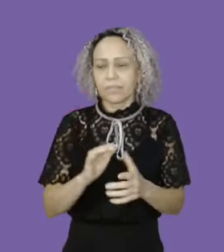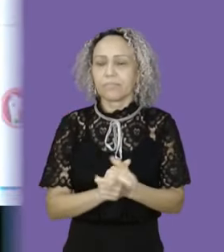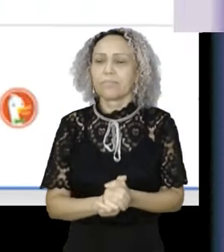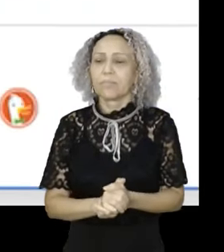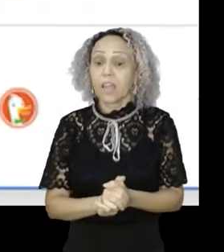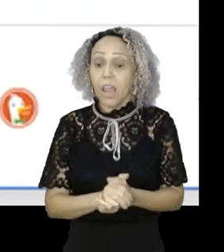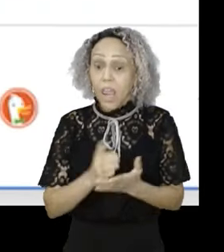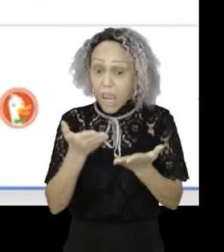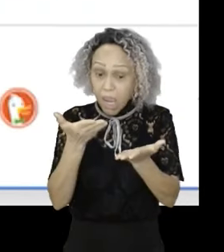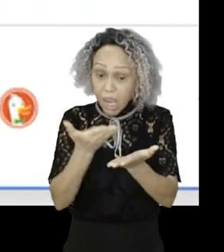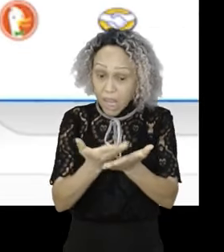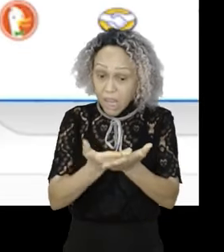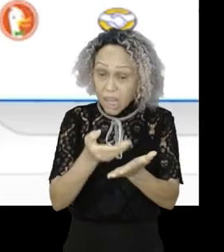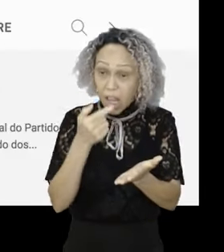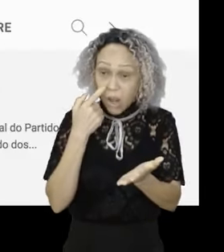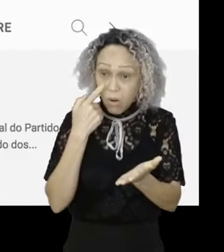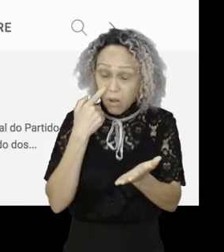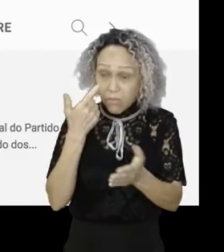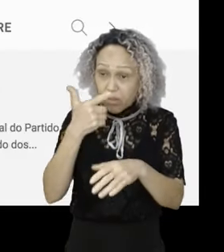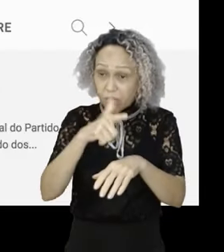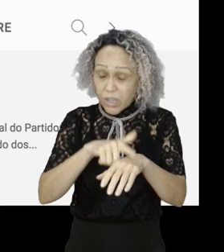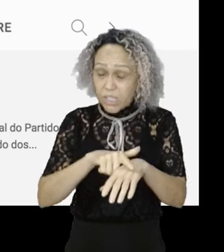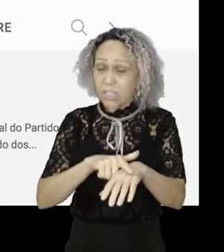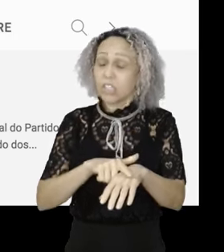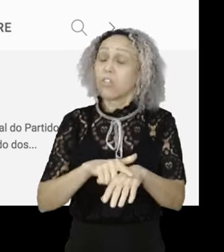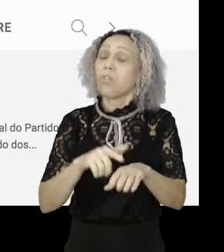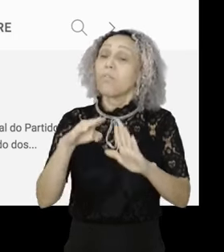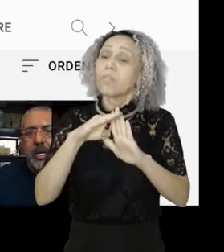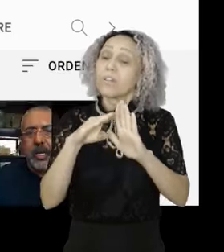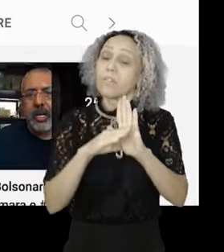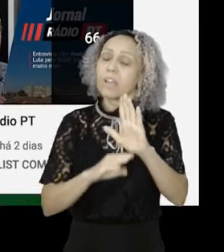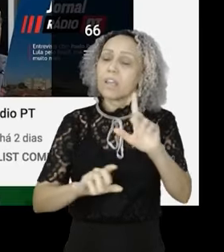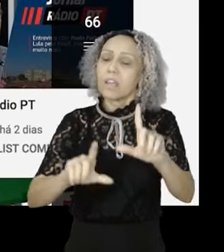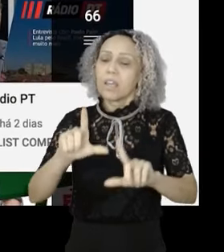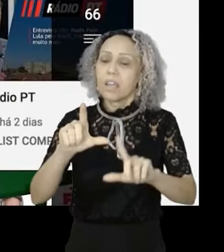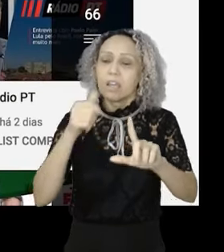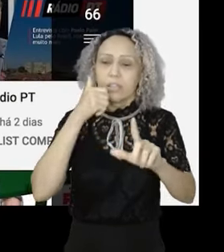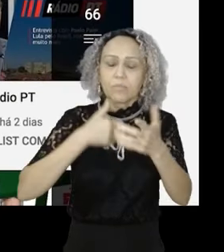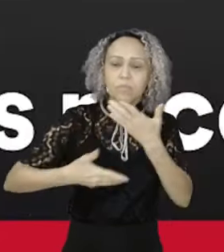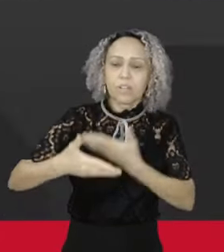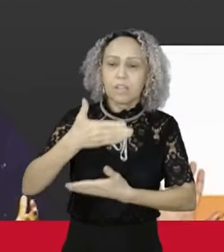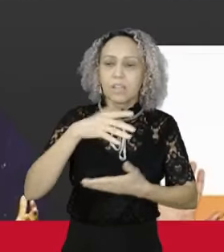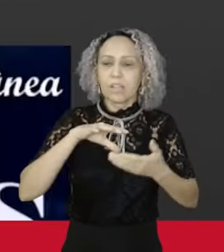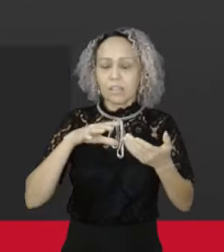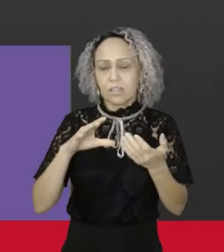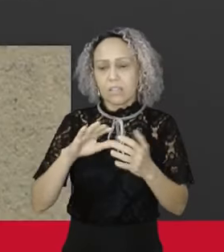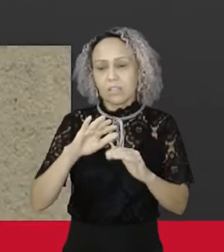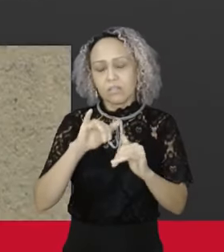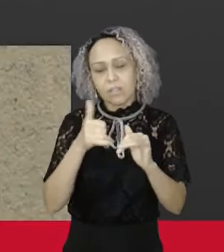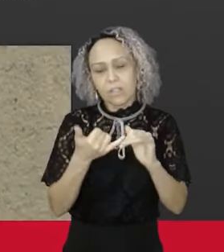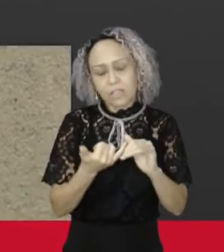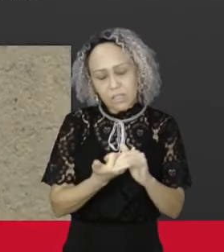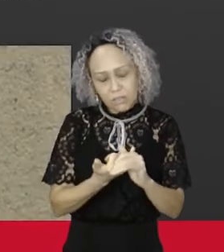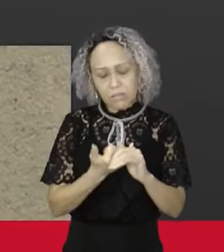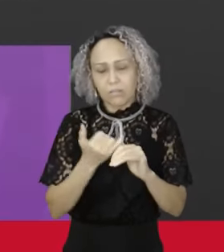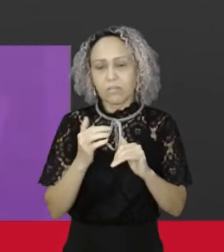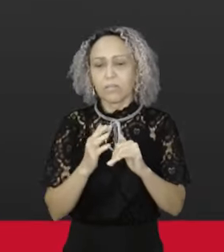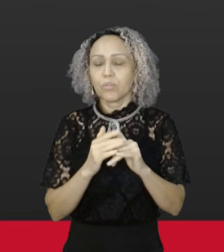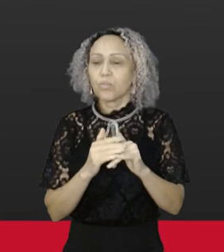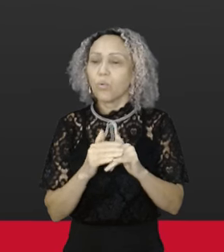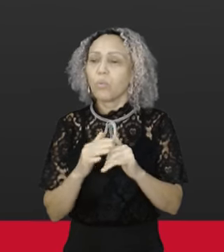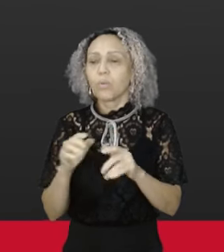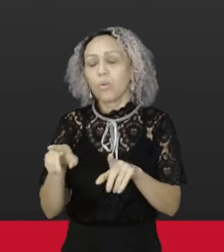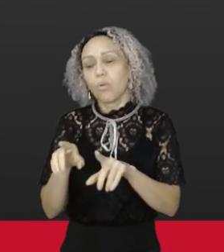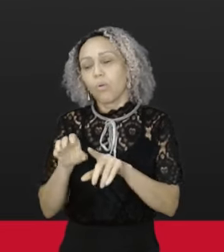Reveja esta E outras aulas Na playlist TV Elas por Elas formação No canal da TVPT No Youtube Ou em formato De